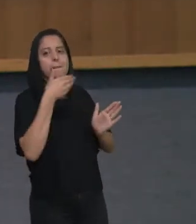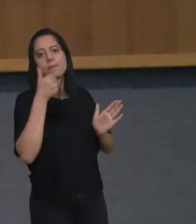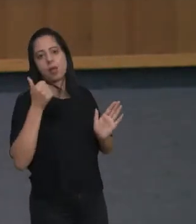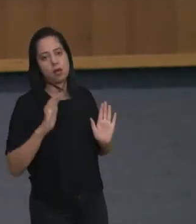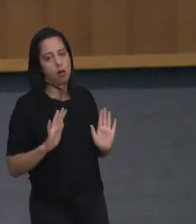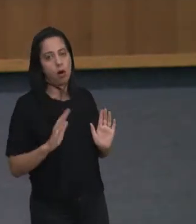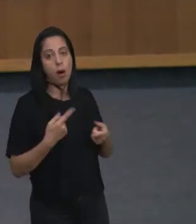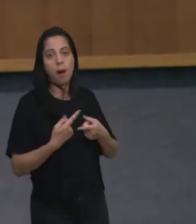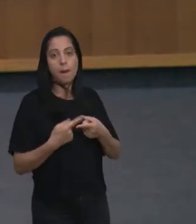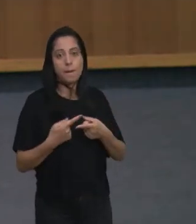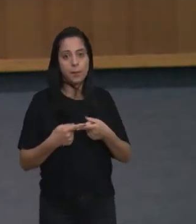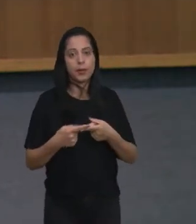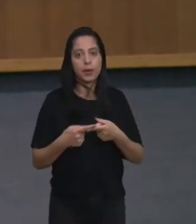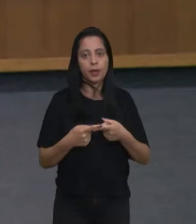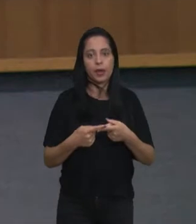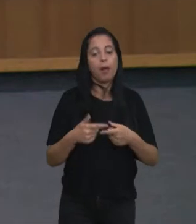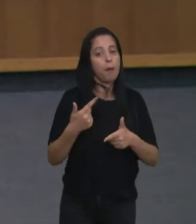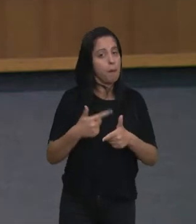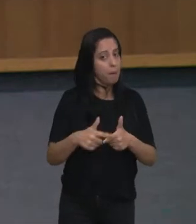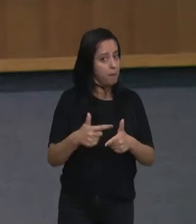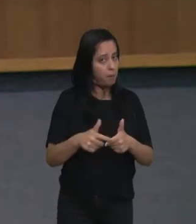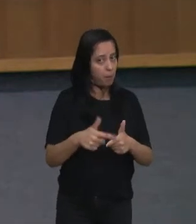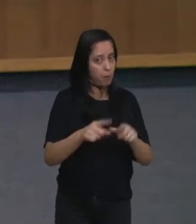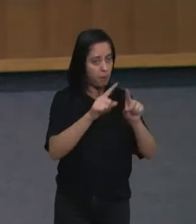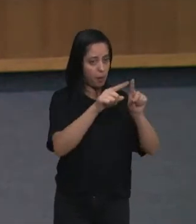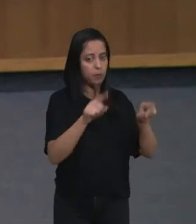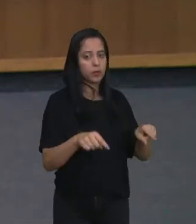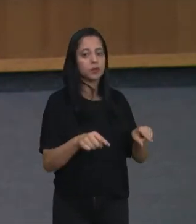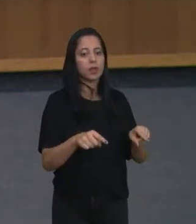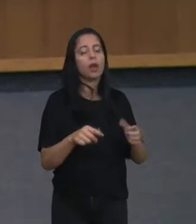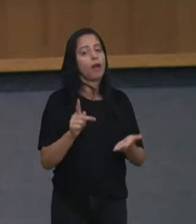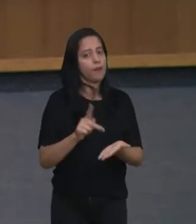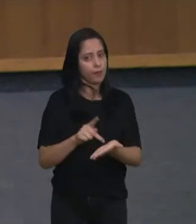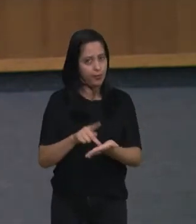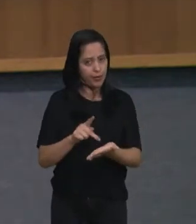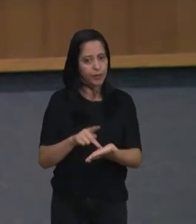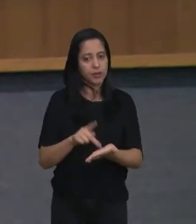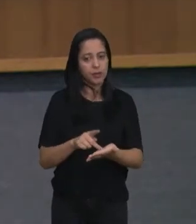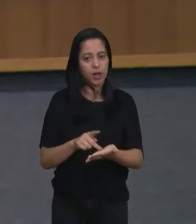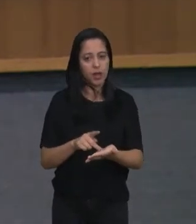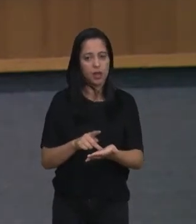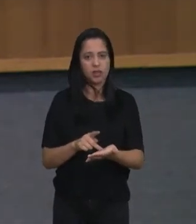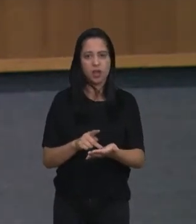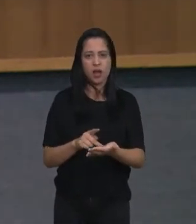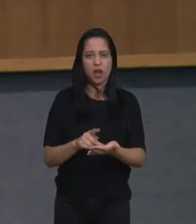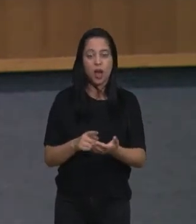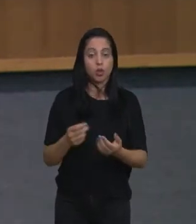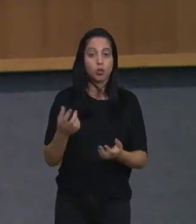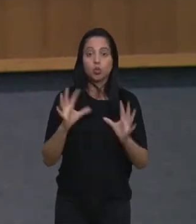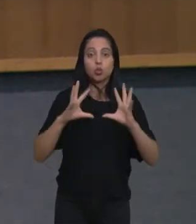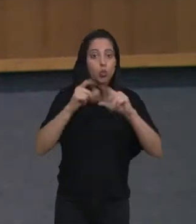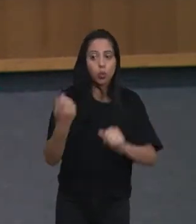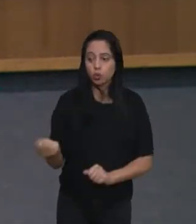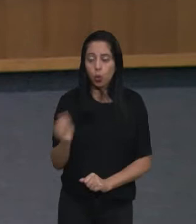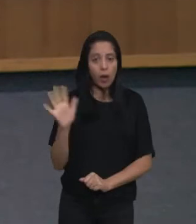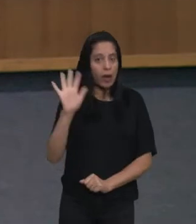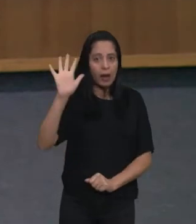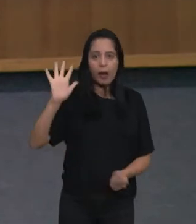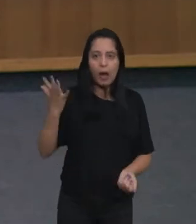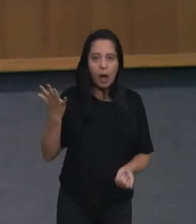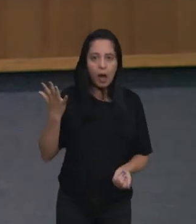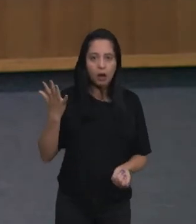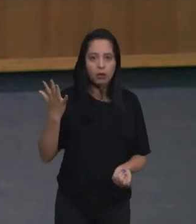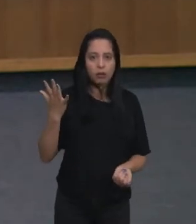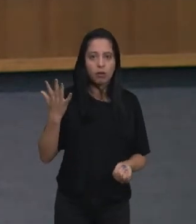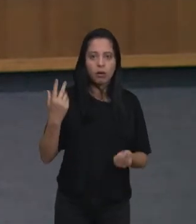problema que está tendo com o funcionário, que realmente os preços estão estratosféricos, que pelo menos analise e